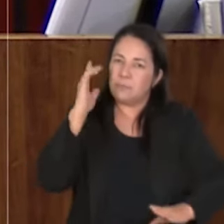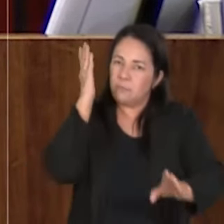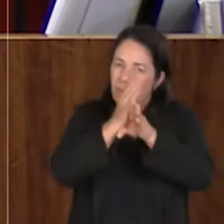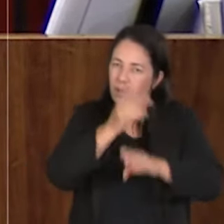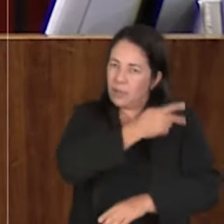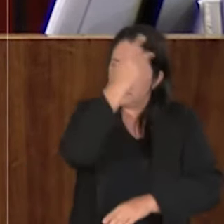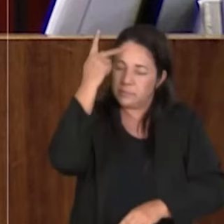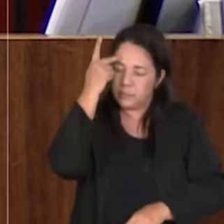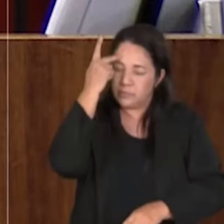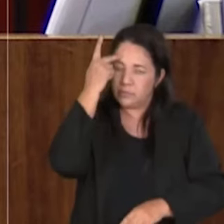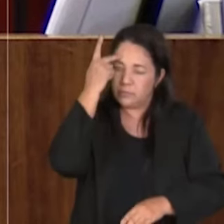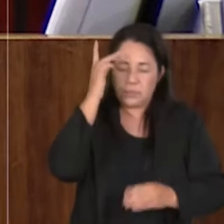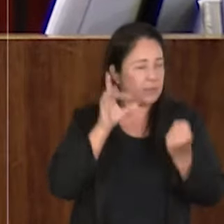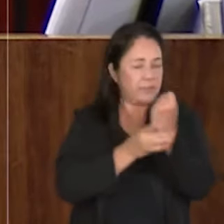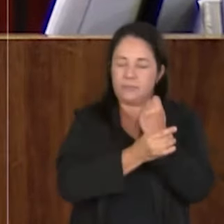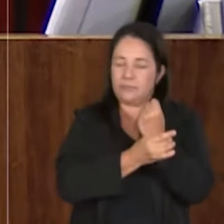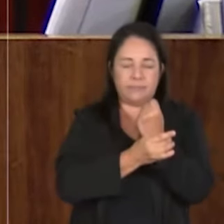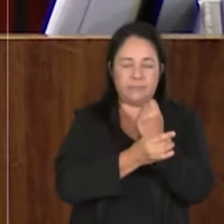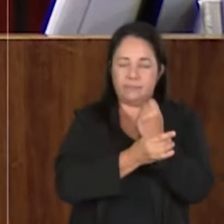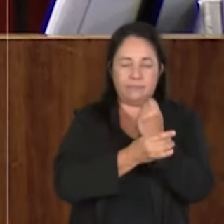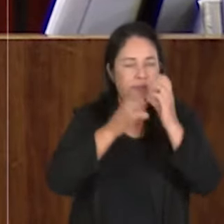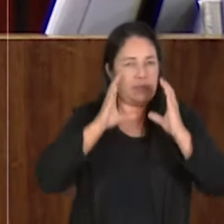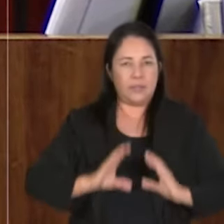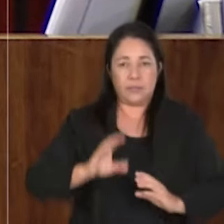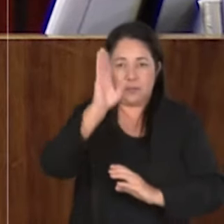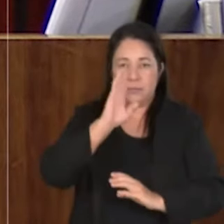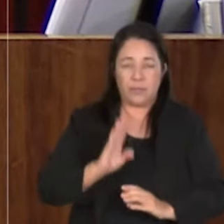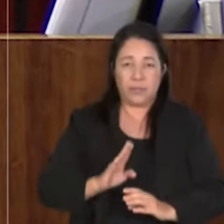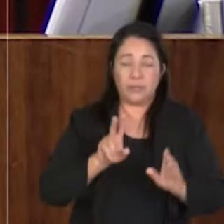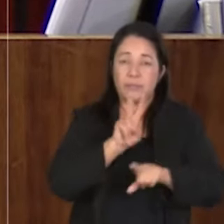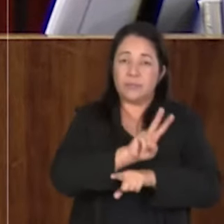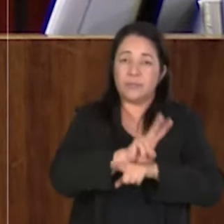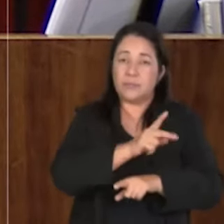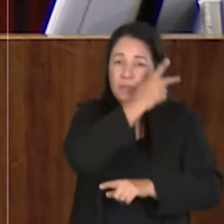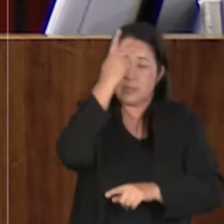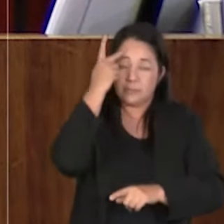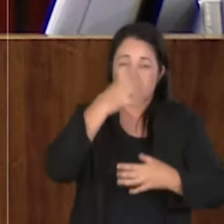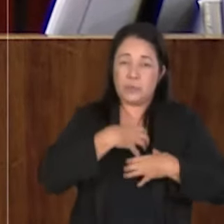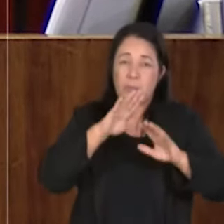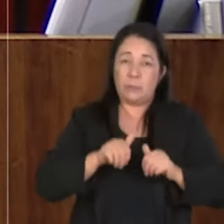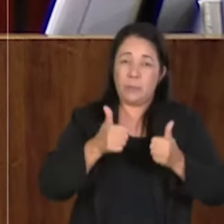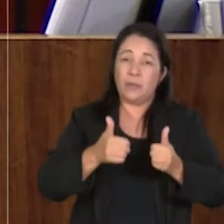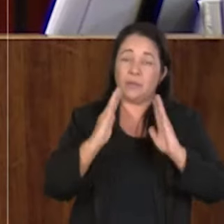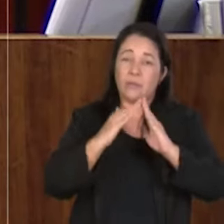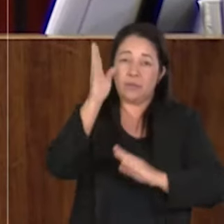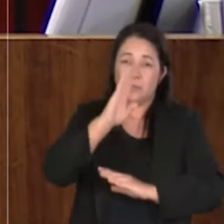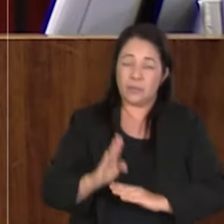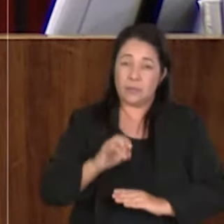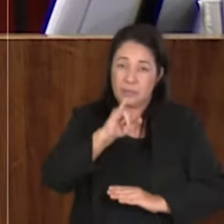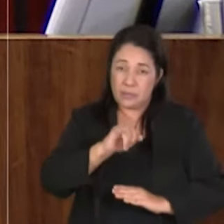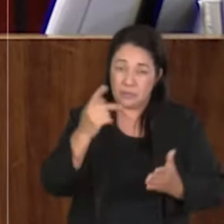arranham a face cívica das pessoas de bem do país. Todas as condutas violentas que constituam